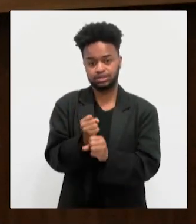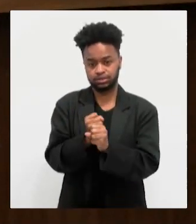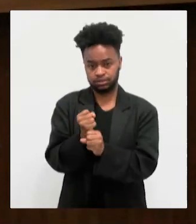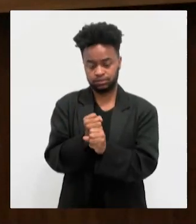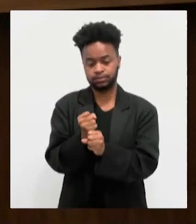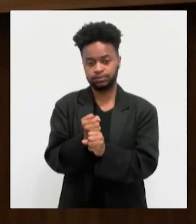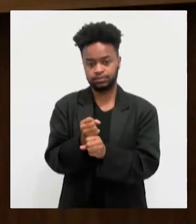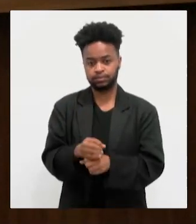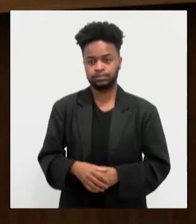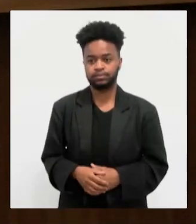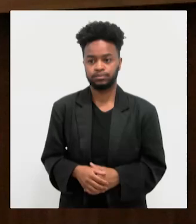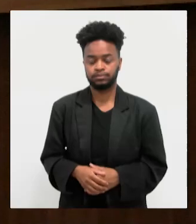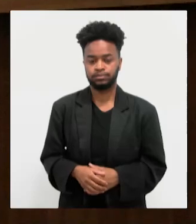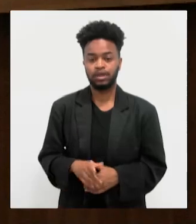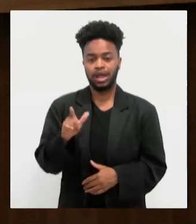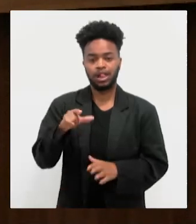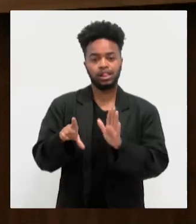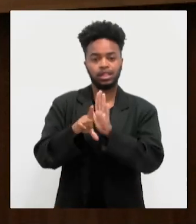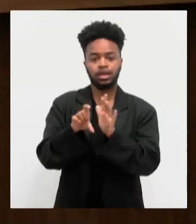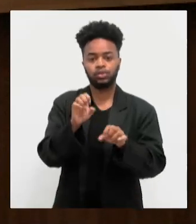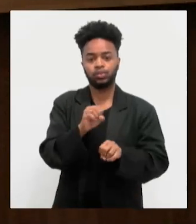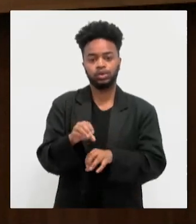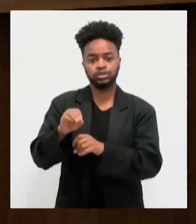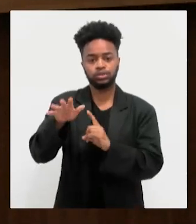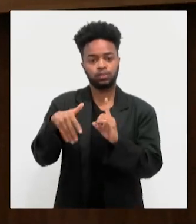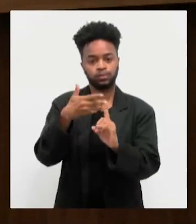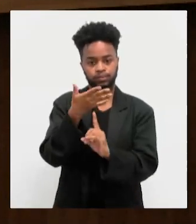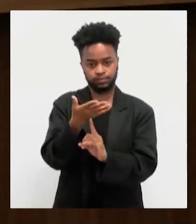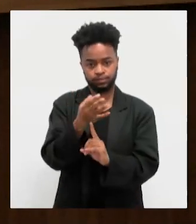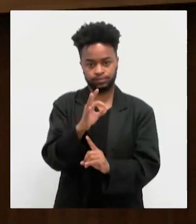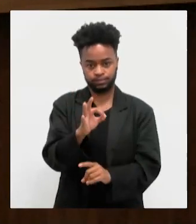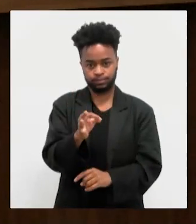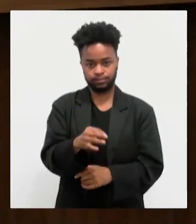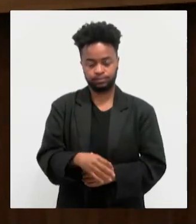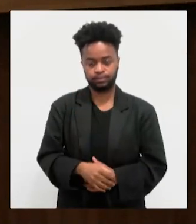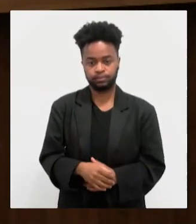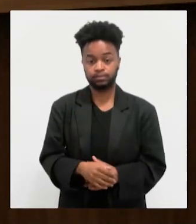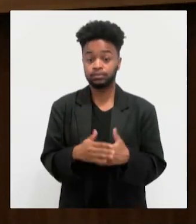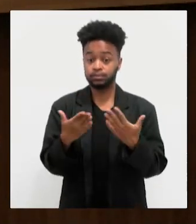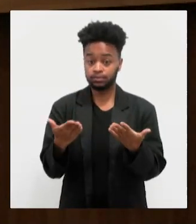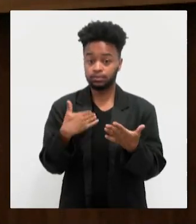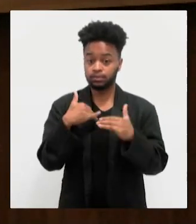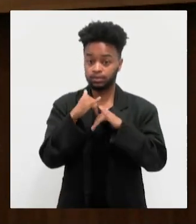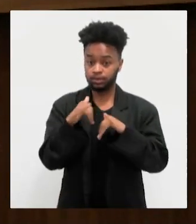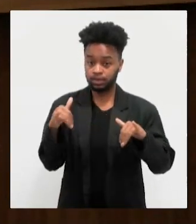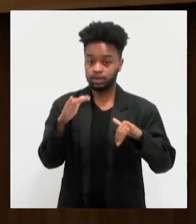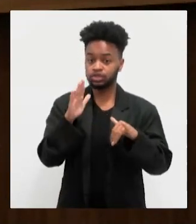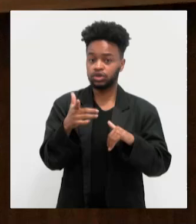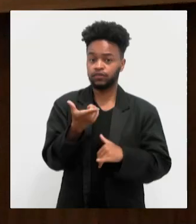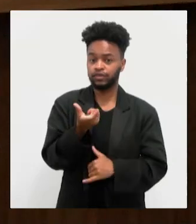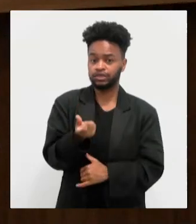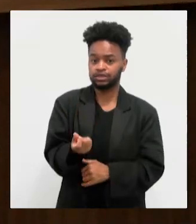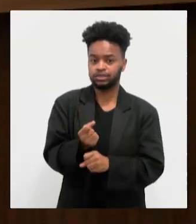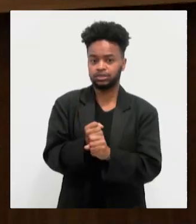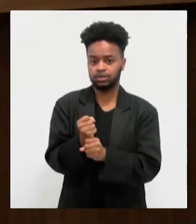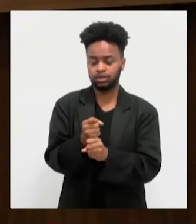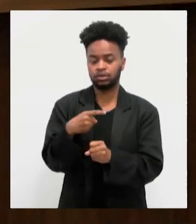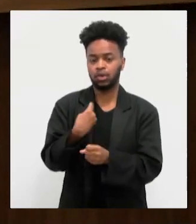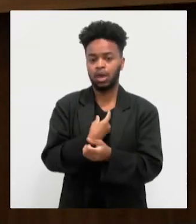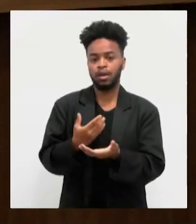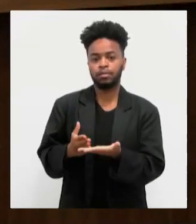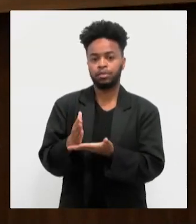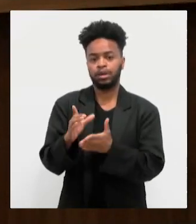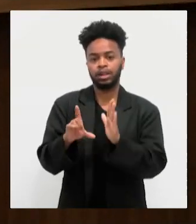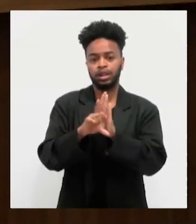anos, que é a Lei de Educação Ambiental, deputada Marina. Então, eu dizia, há 26 anos nós aprovamos essa Lei de